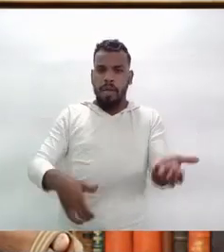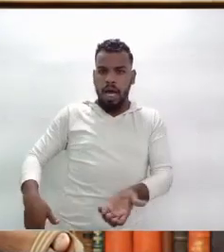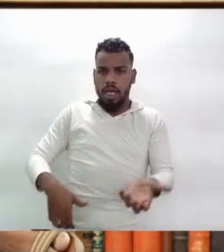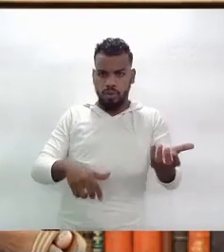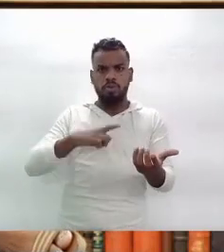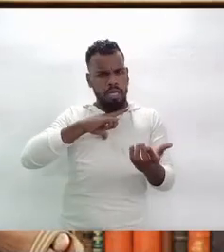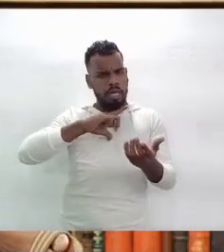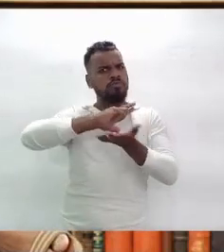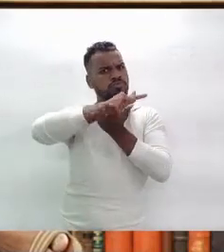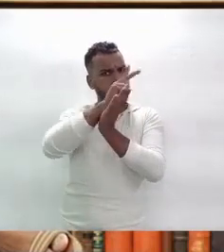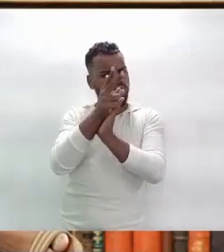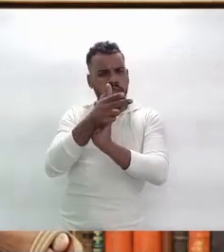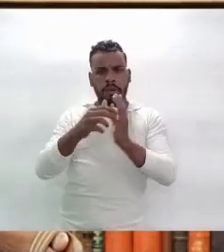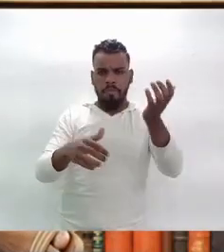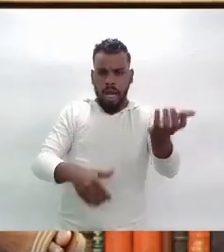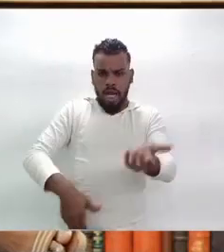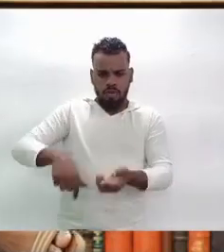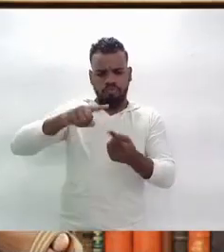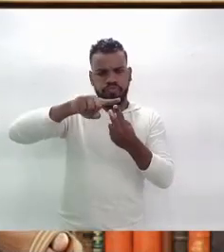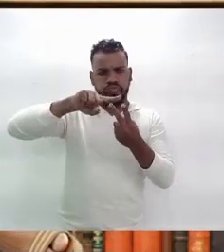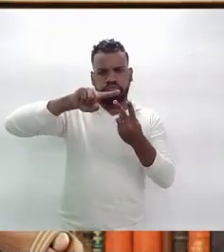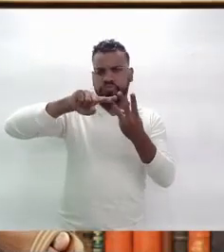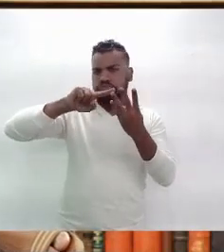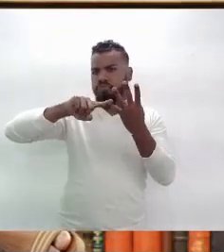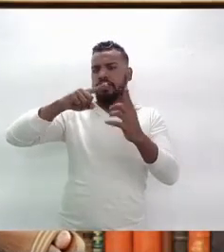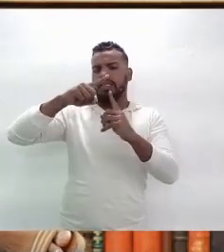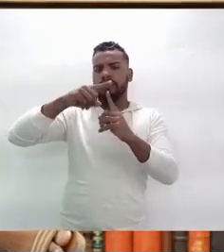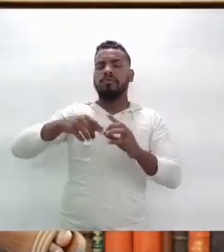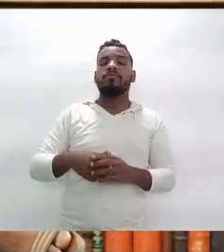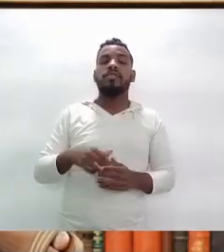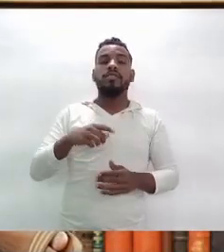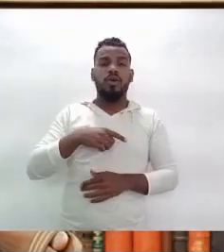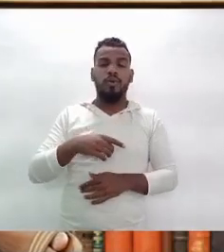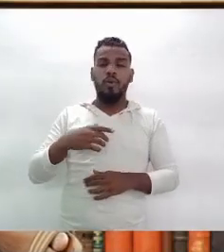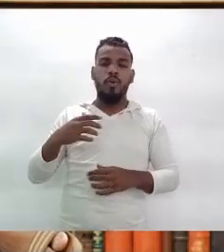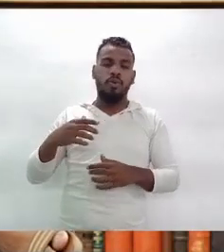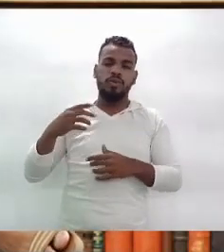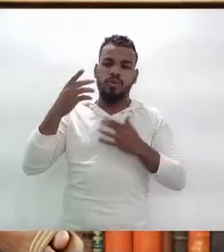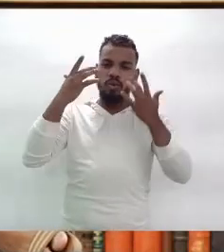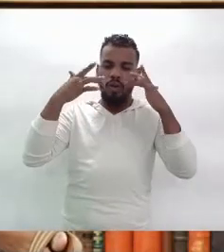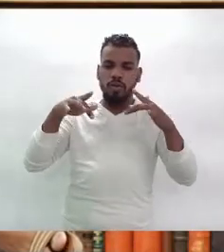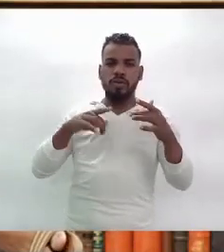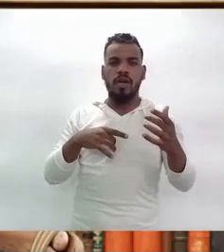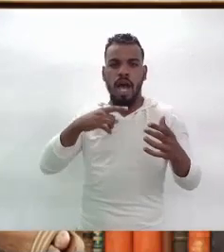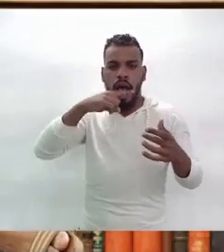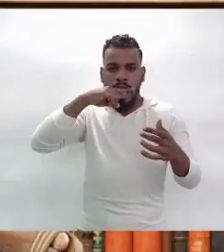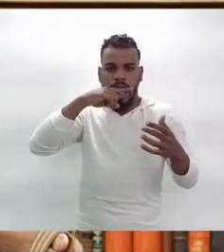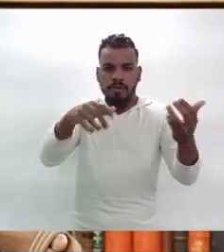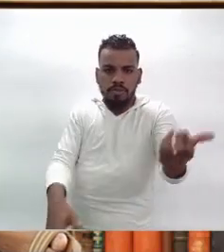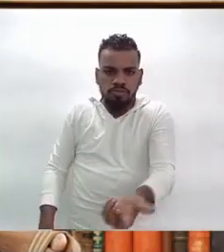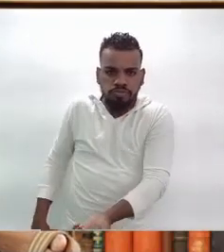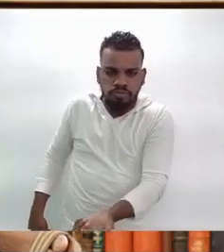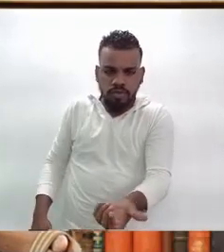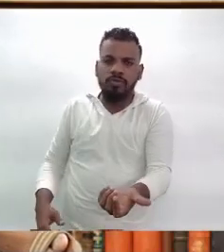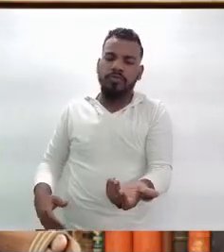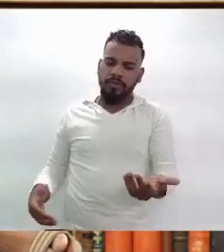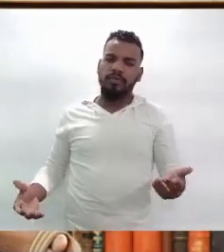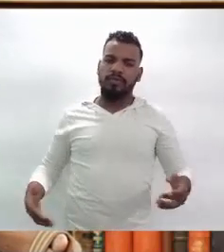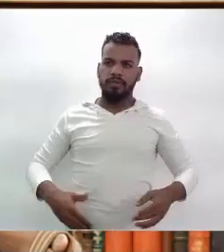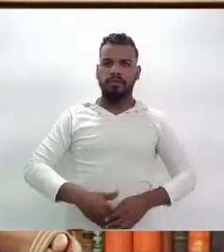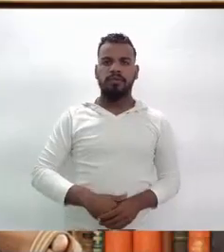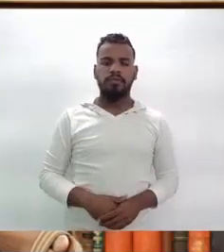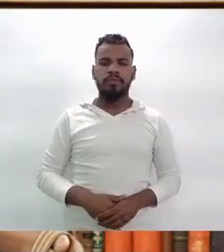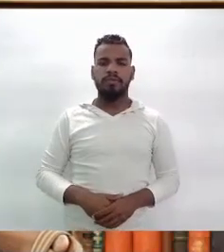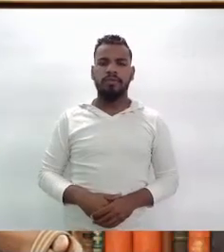baque virado, é aquele maracatu rural. Caboclo de lança. O baque solto. O baque solto é o maracatu rural. O baque solto é o